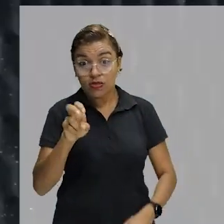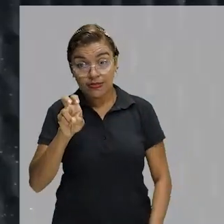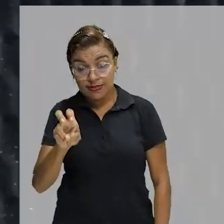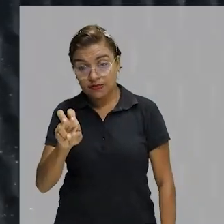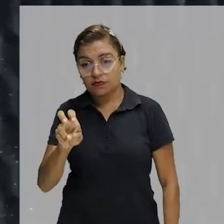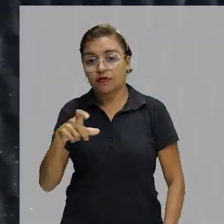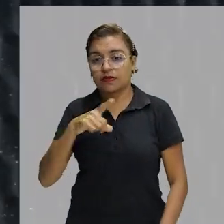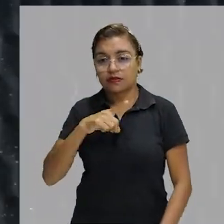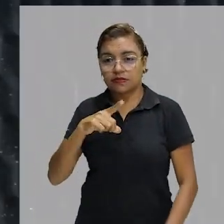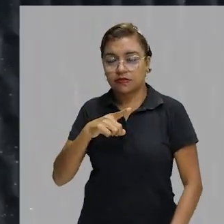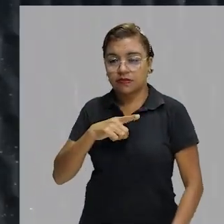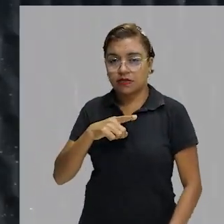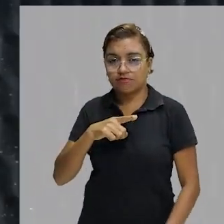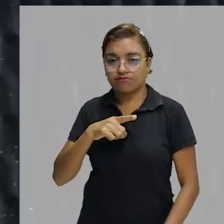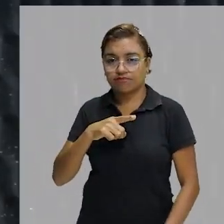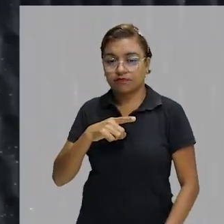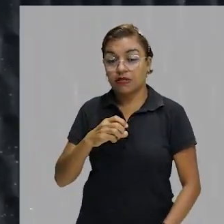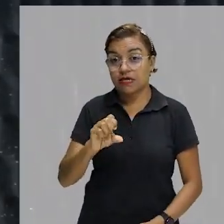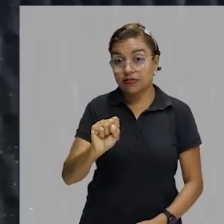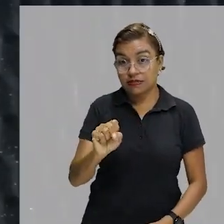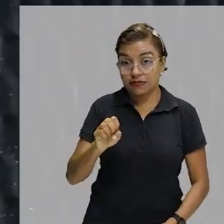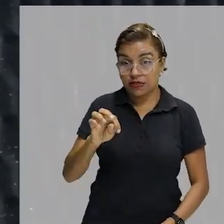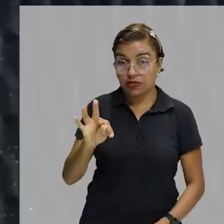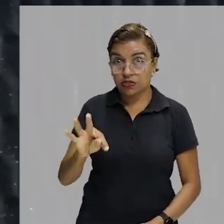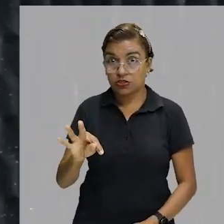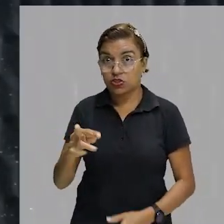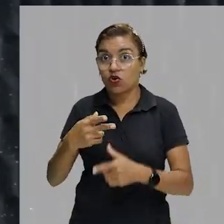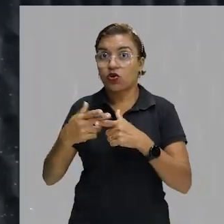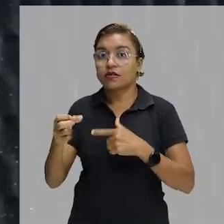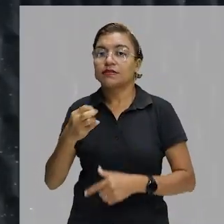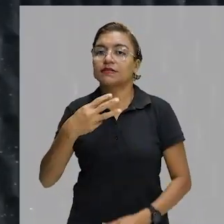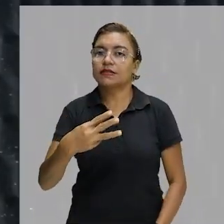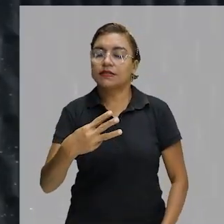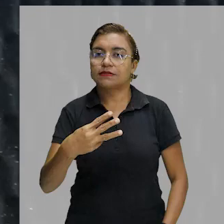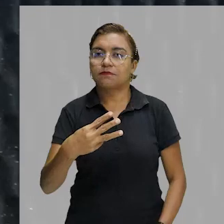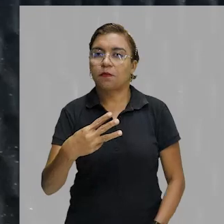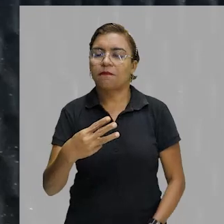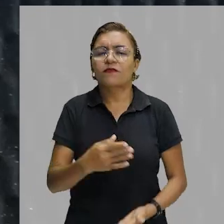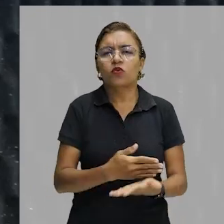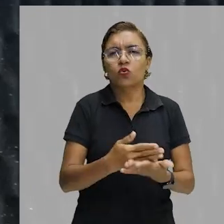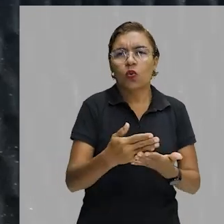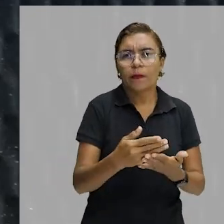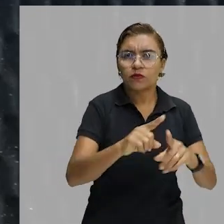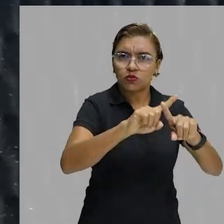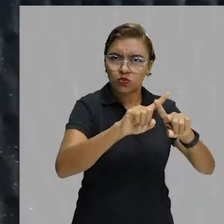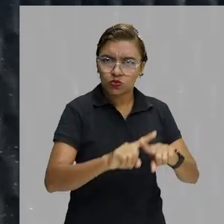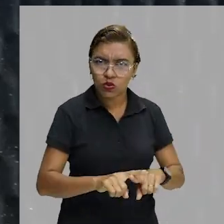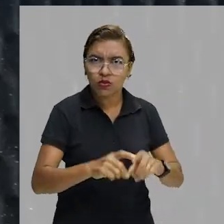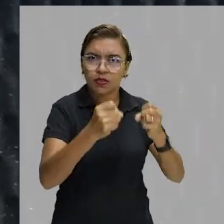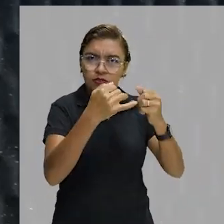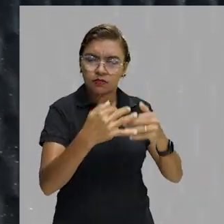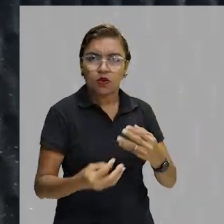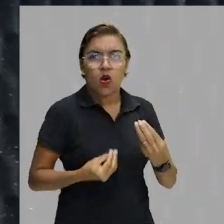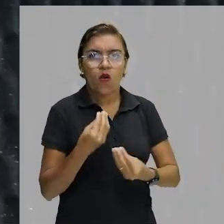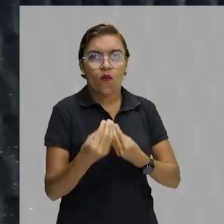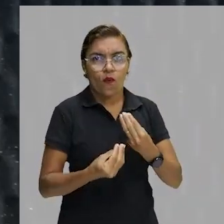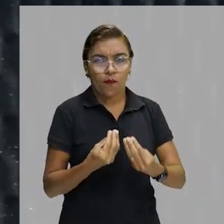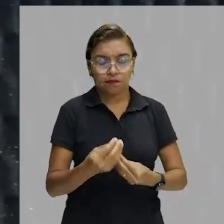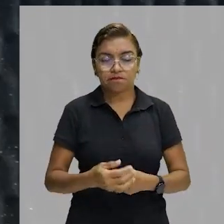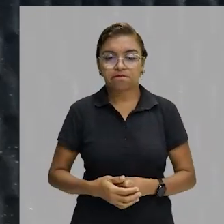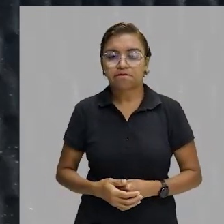time precisa vencer 3 sets para ganhar a partida. Isso aqui é dito no início do torneio, no início do campeonato, como vai funcionar.